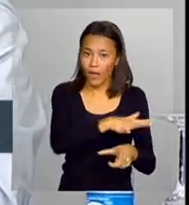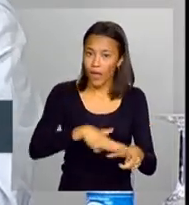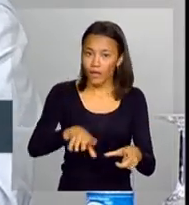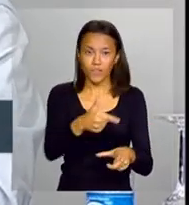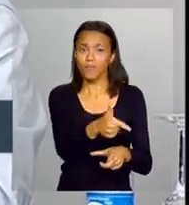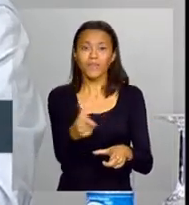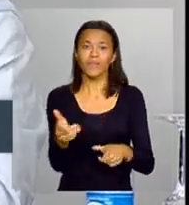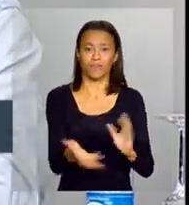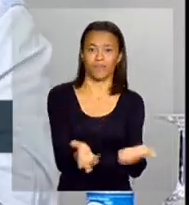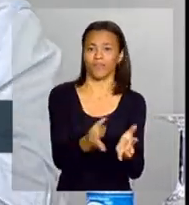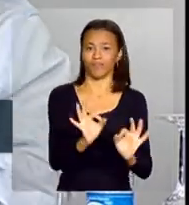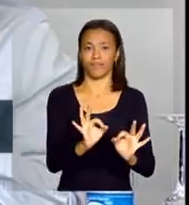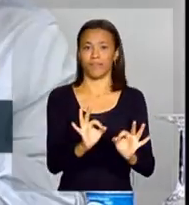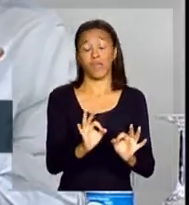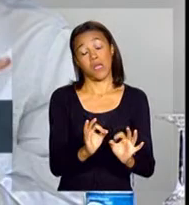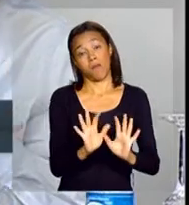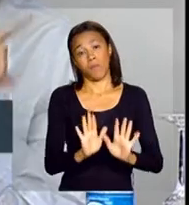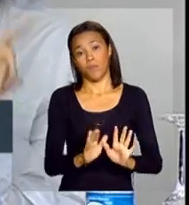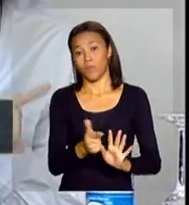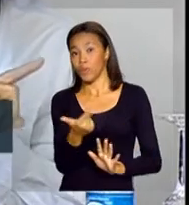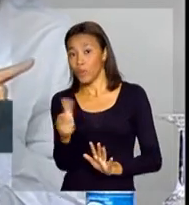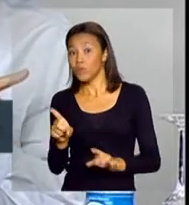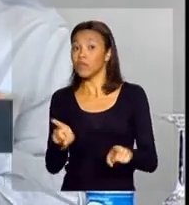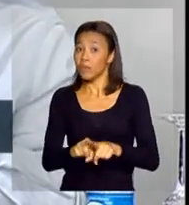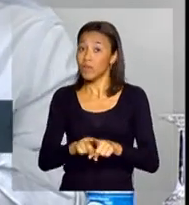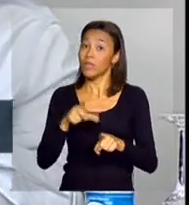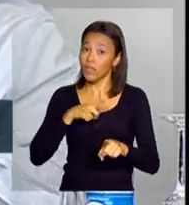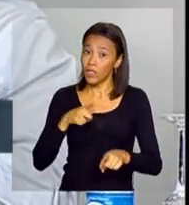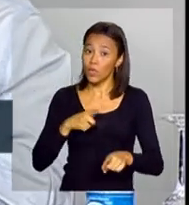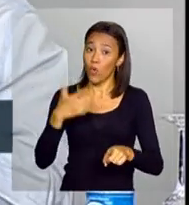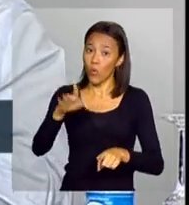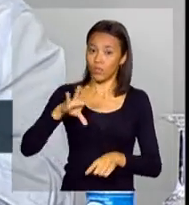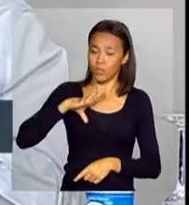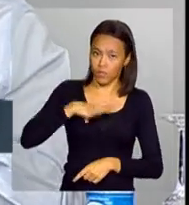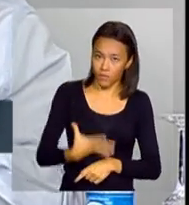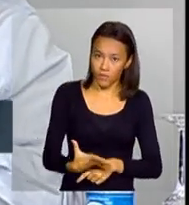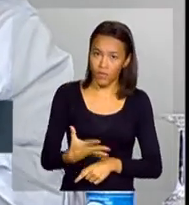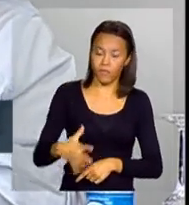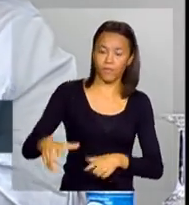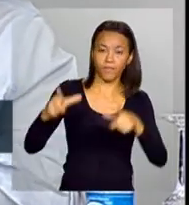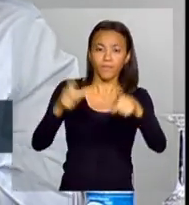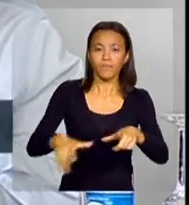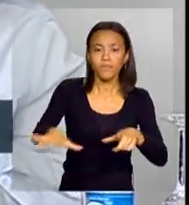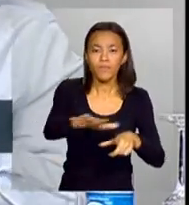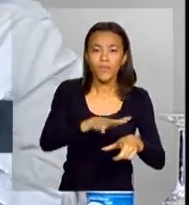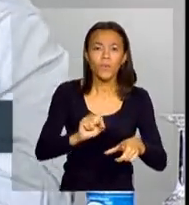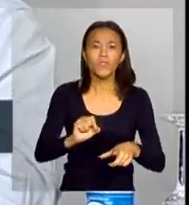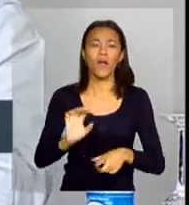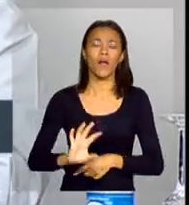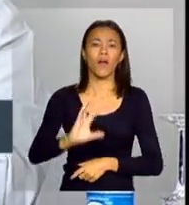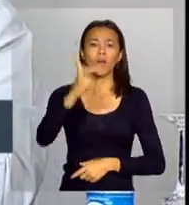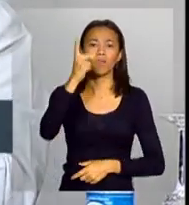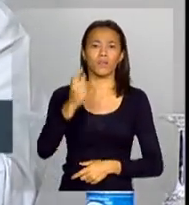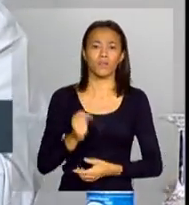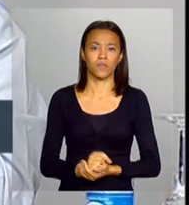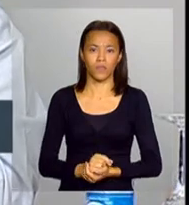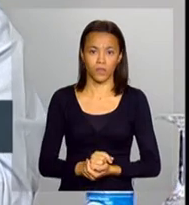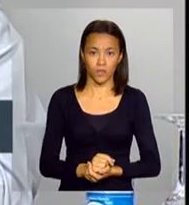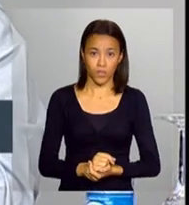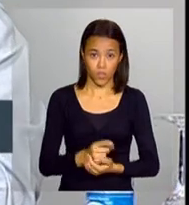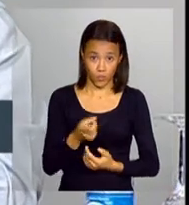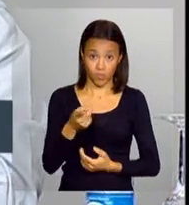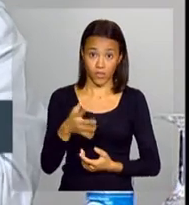tendo desmatamento. Por outro lado, eu também tenho um desafio em relação ao que está acontecendo sobre a